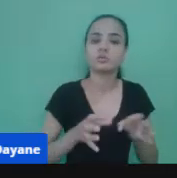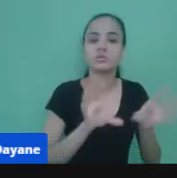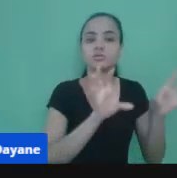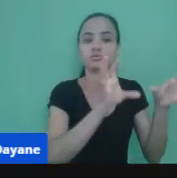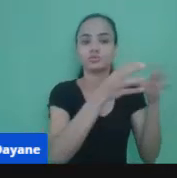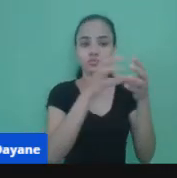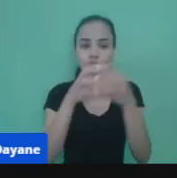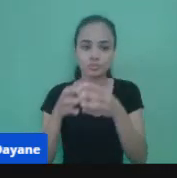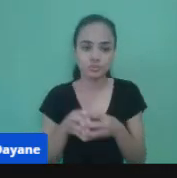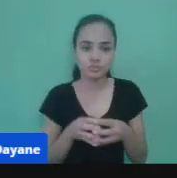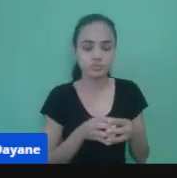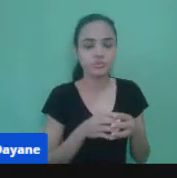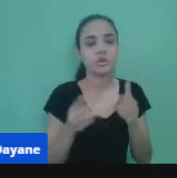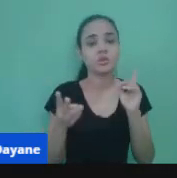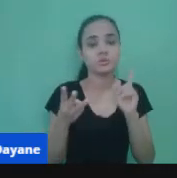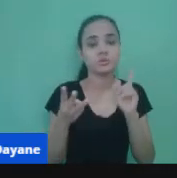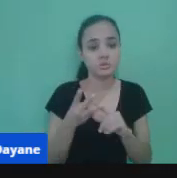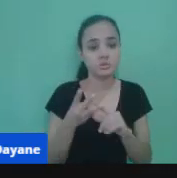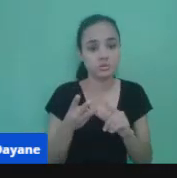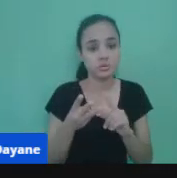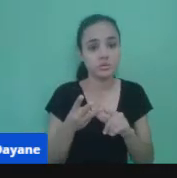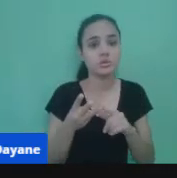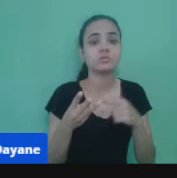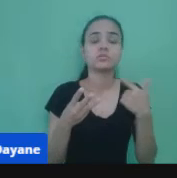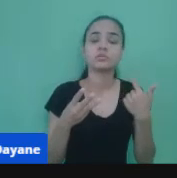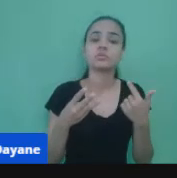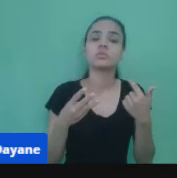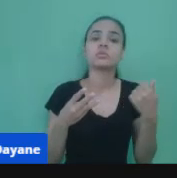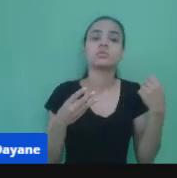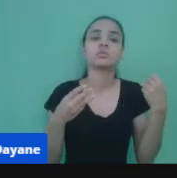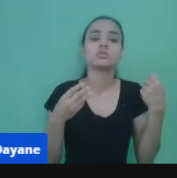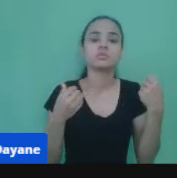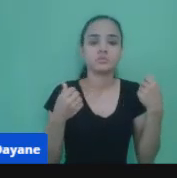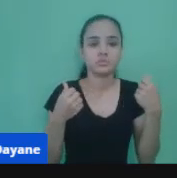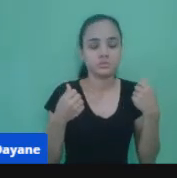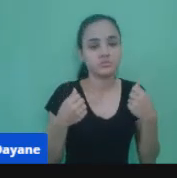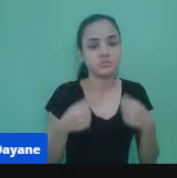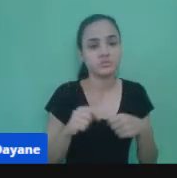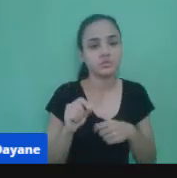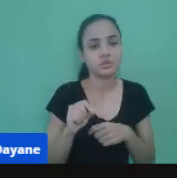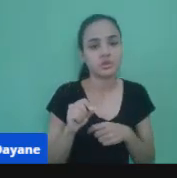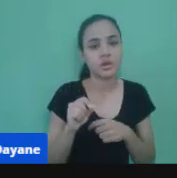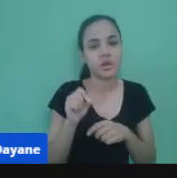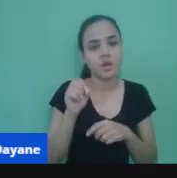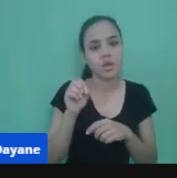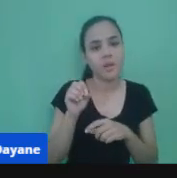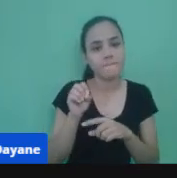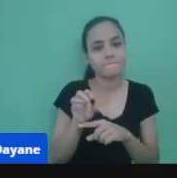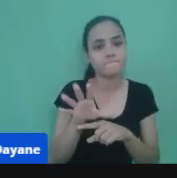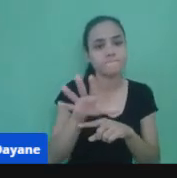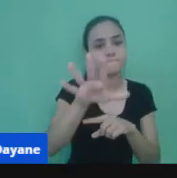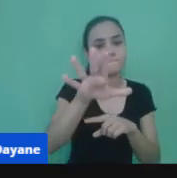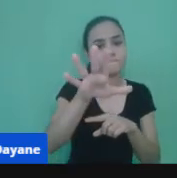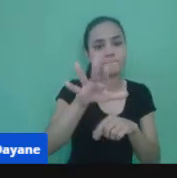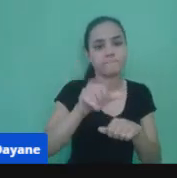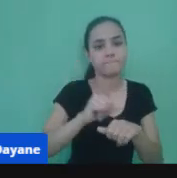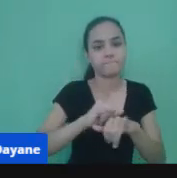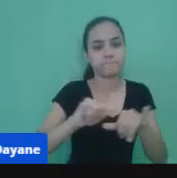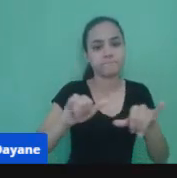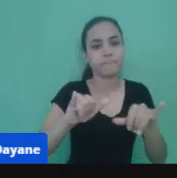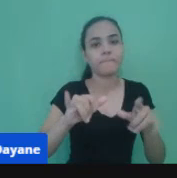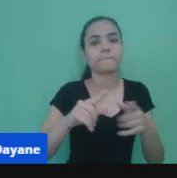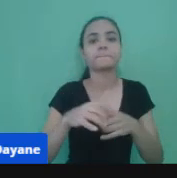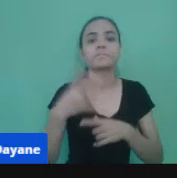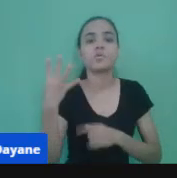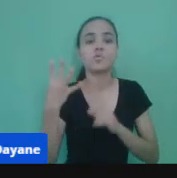O terceiro ponto seria a projeção, que vai variar de acordo com a realidade, e o quarto seria o julgamento em si, que seria a